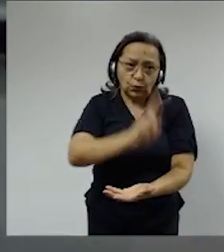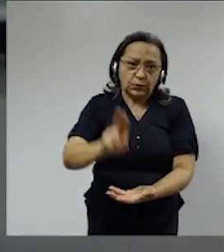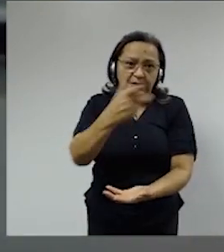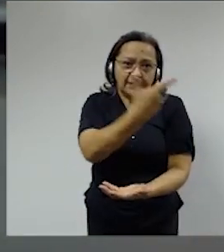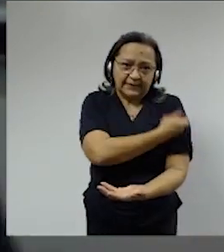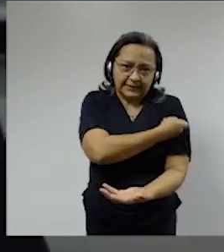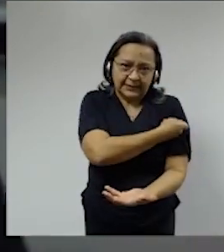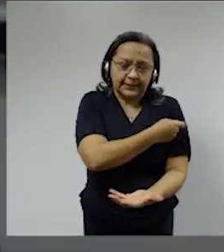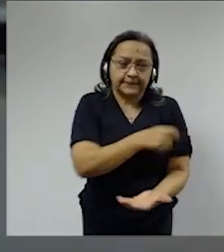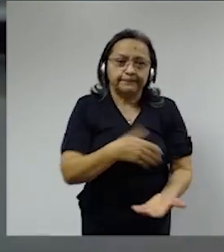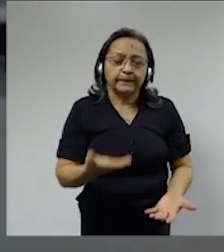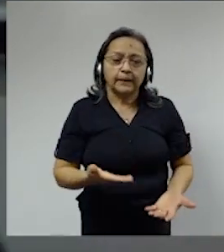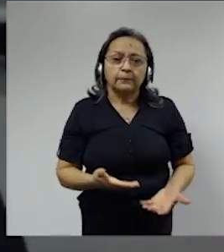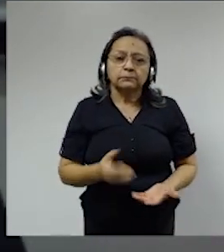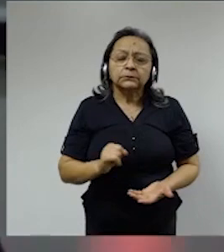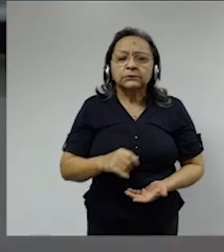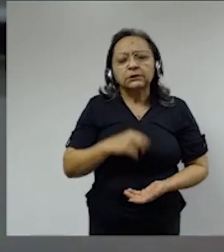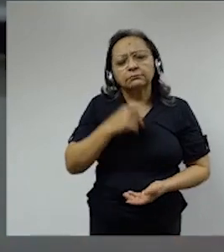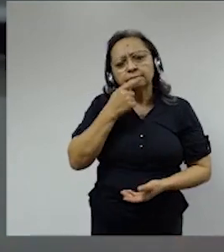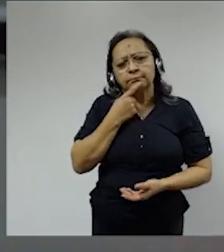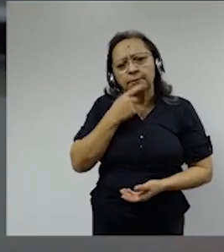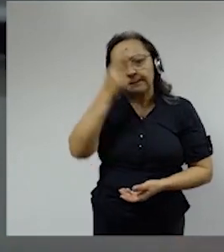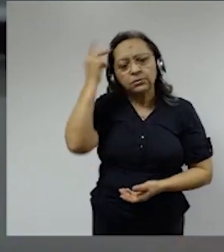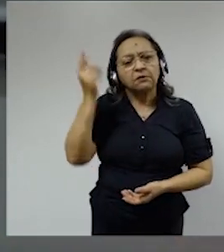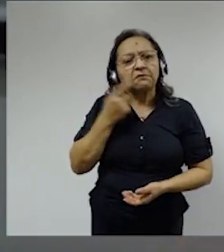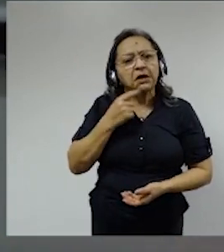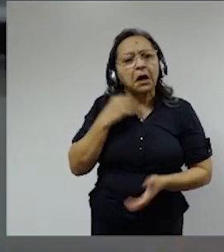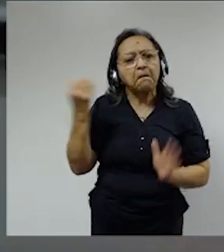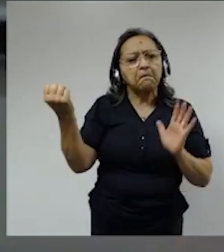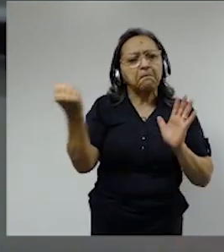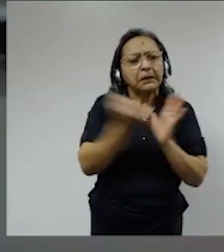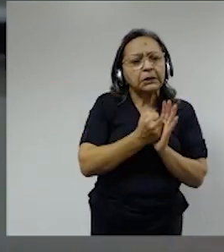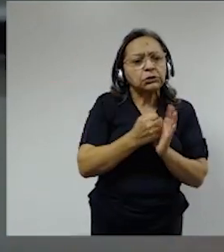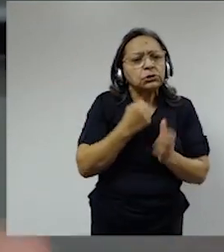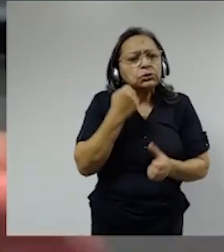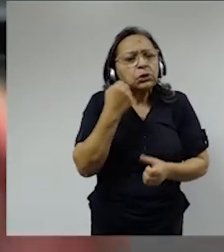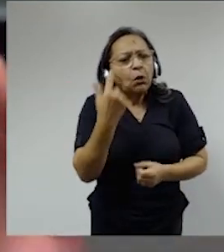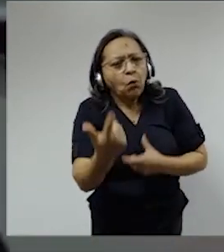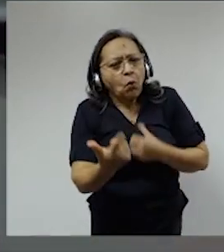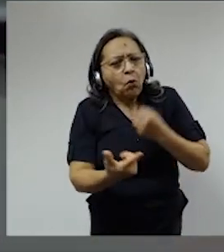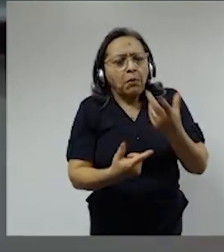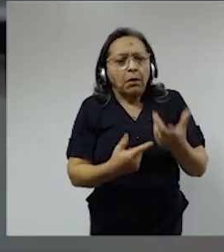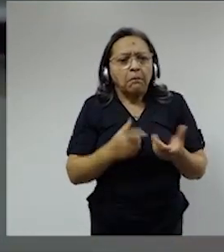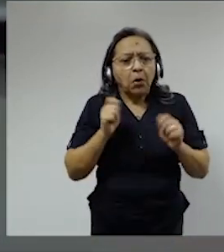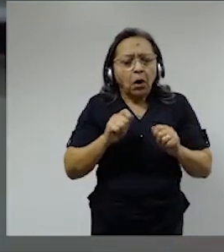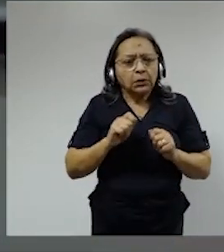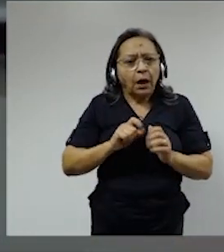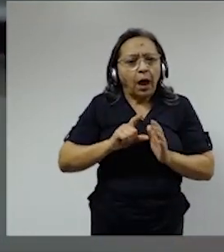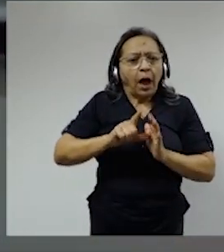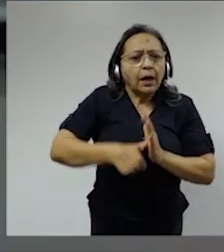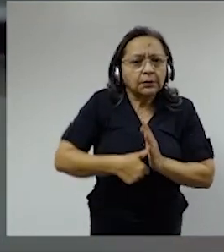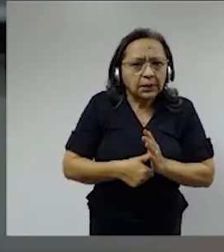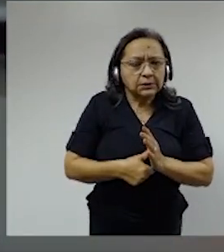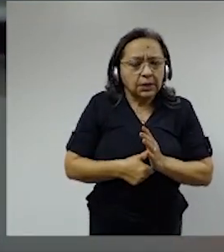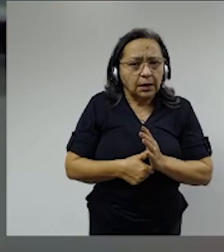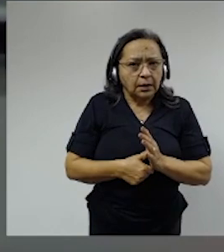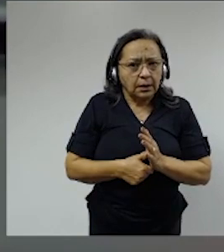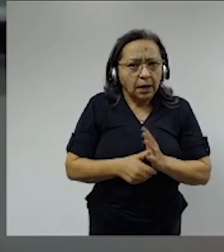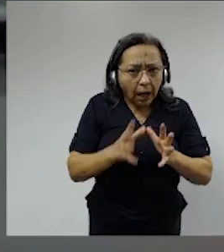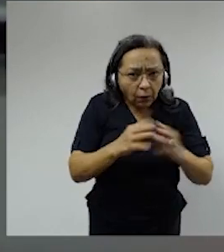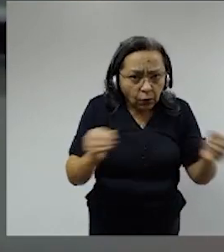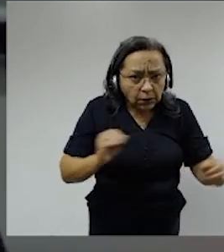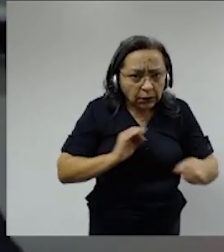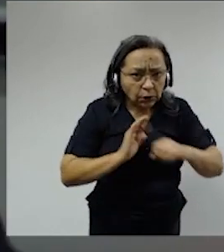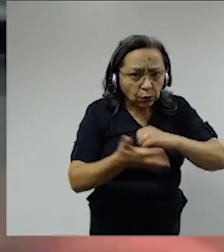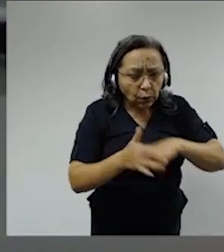fala que a patente, de alguma forma, pode atrasar 1 minuto que seja a imunização, pode ter certeza, é